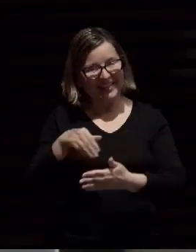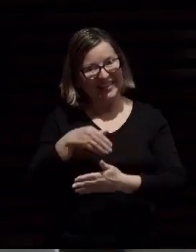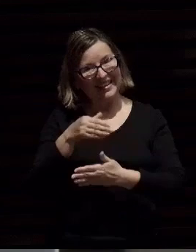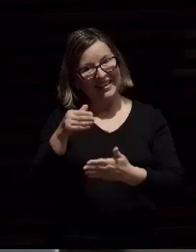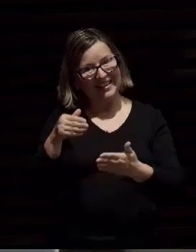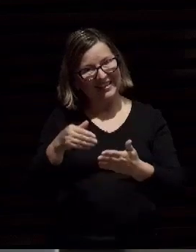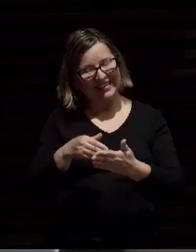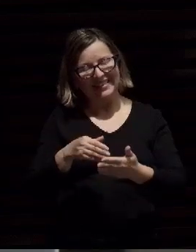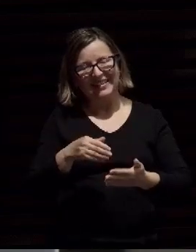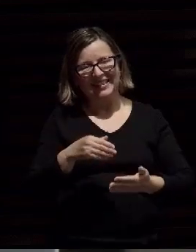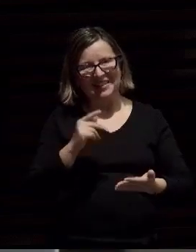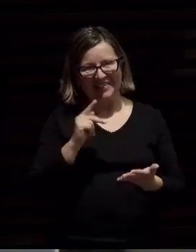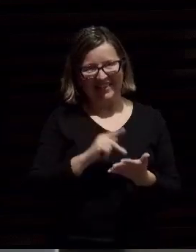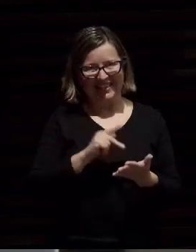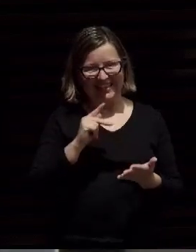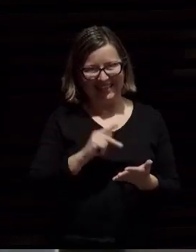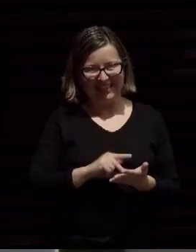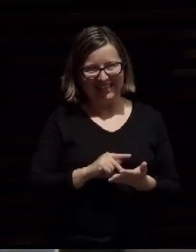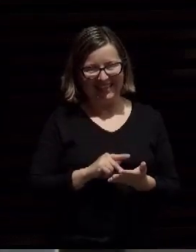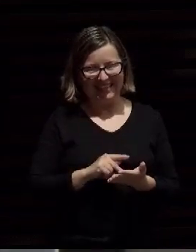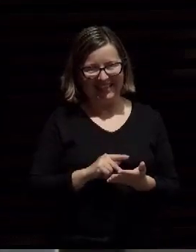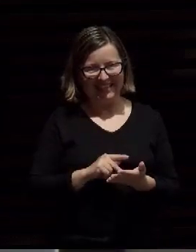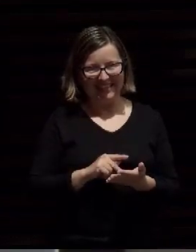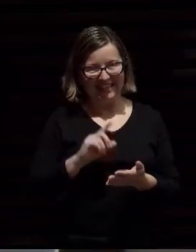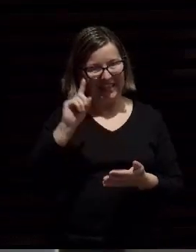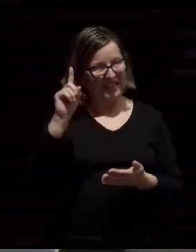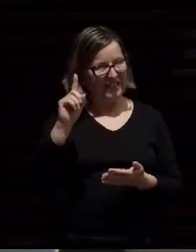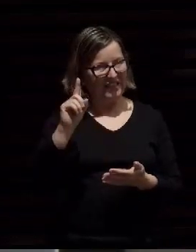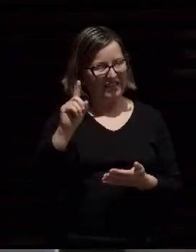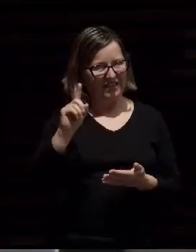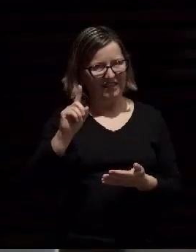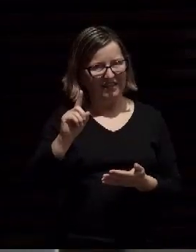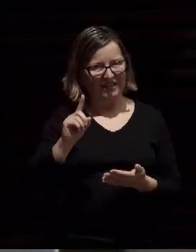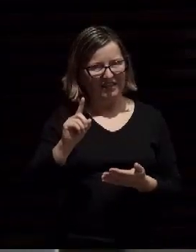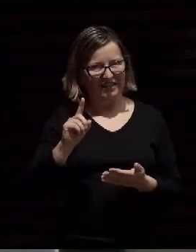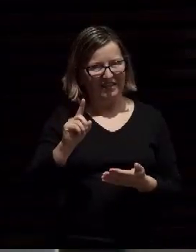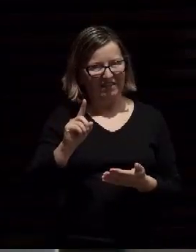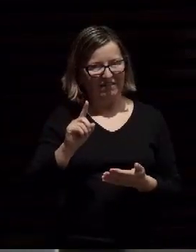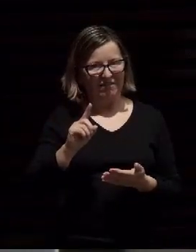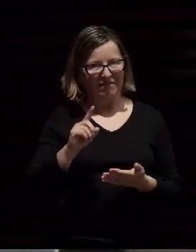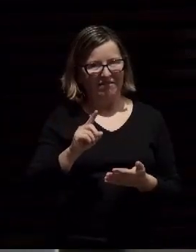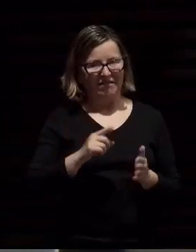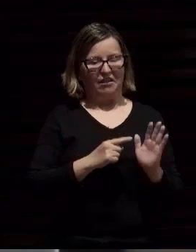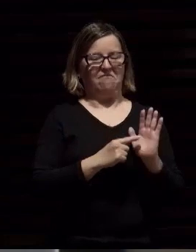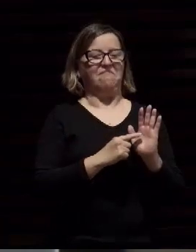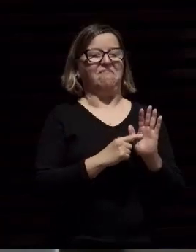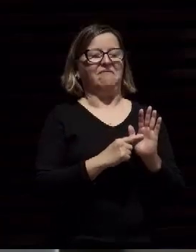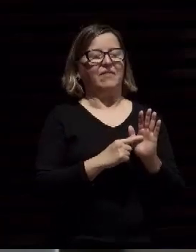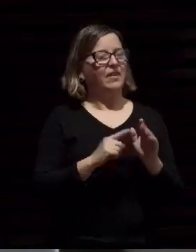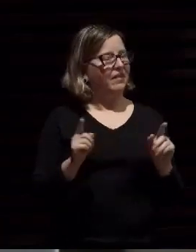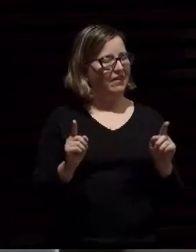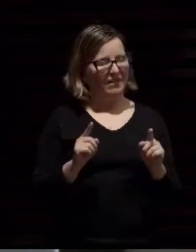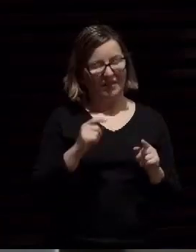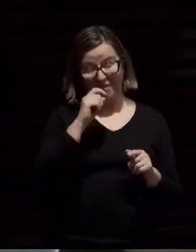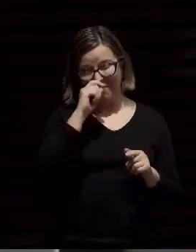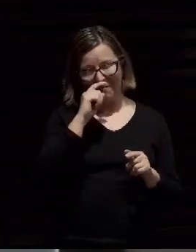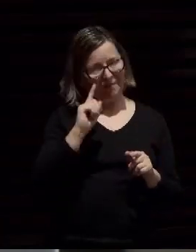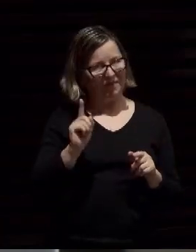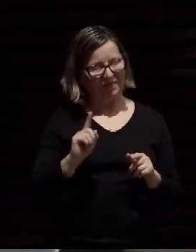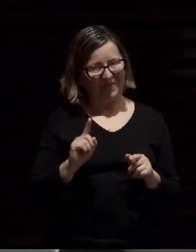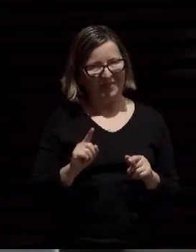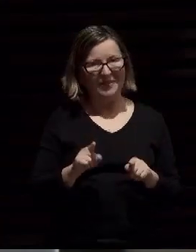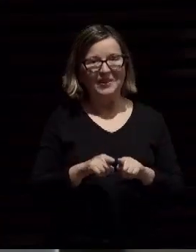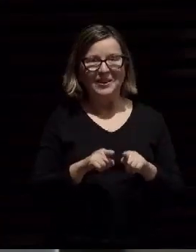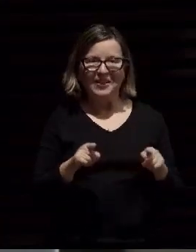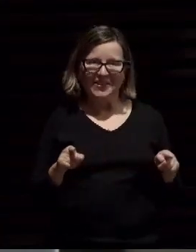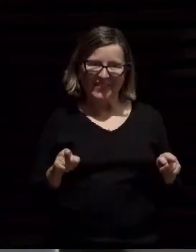a verdade. Ele não chamará atenção para si mesmo, mas para o que está prestes a